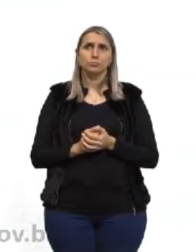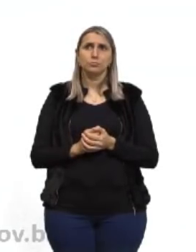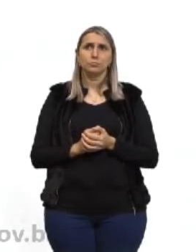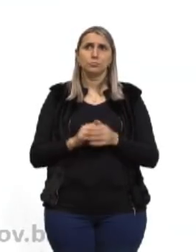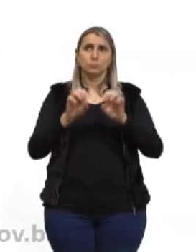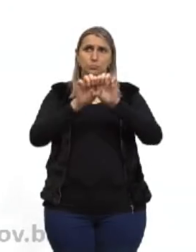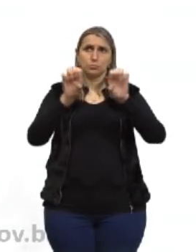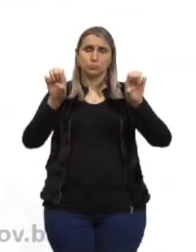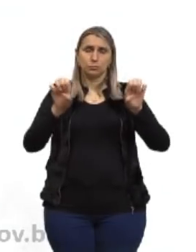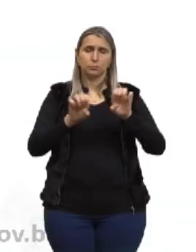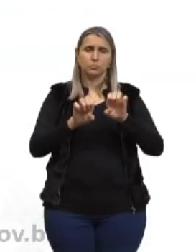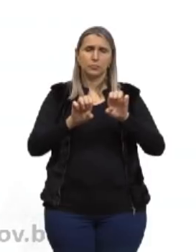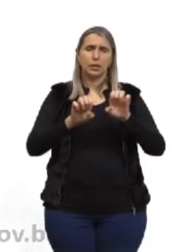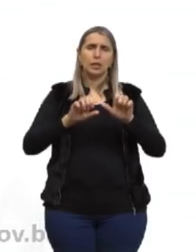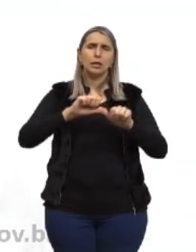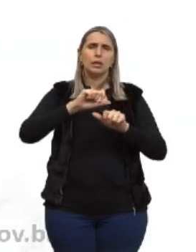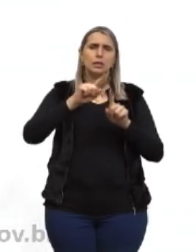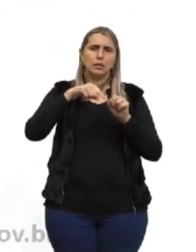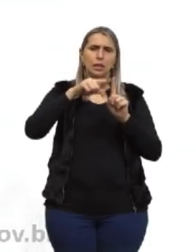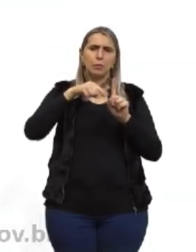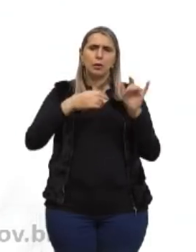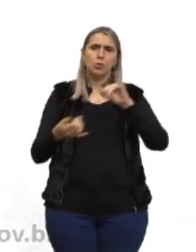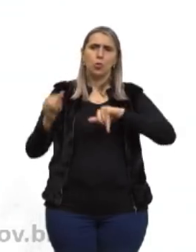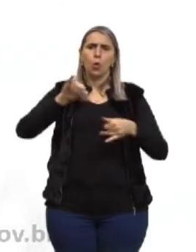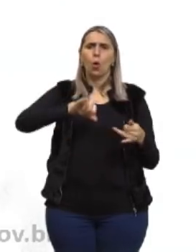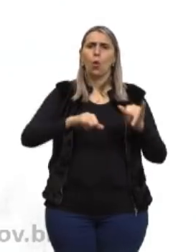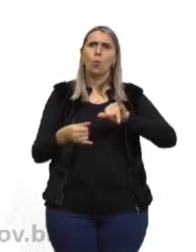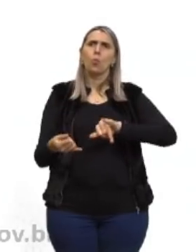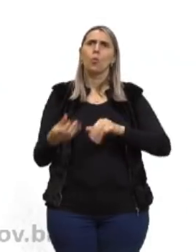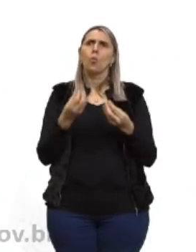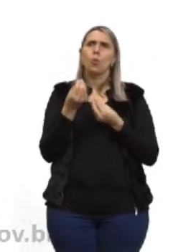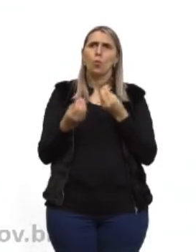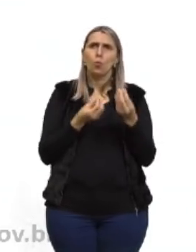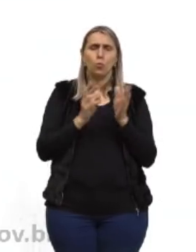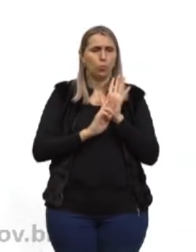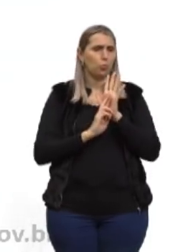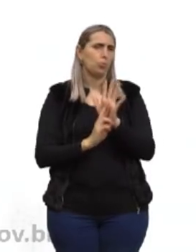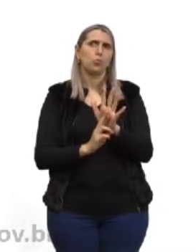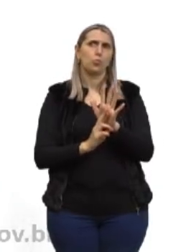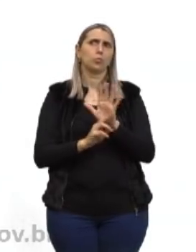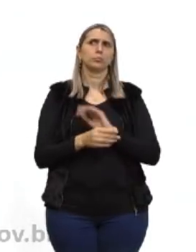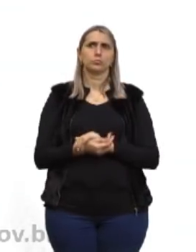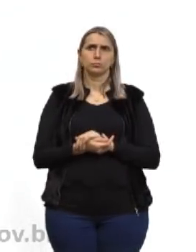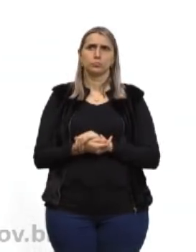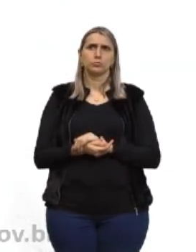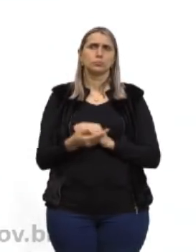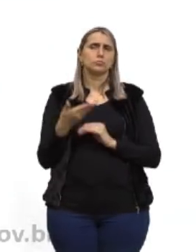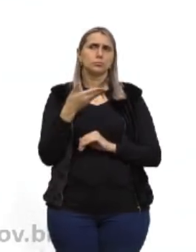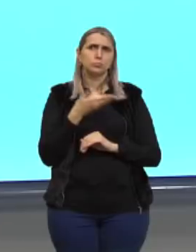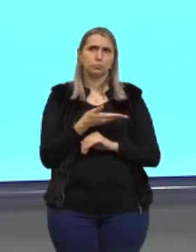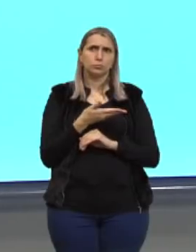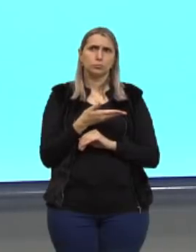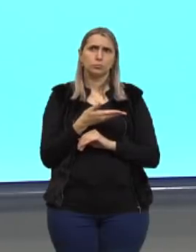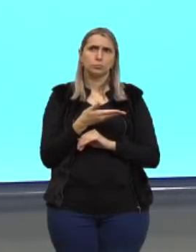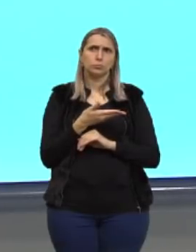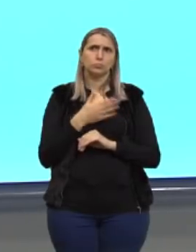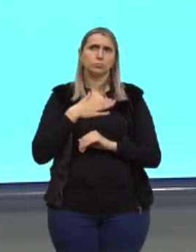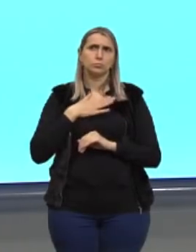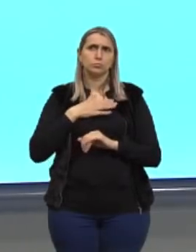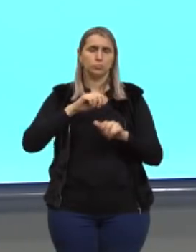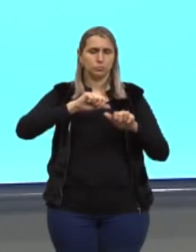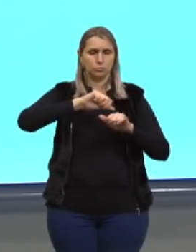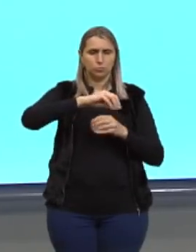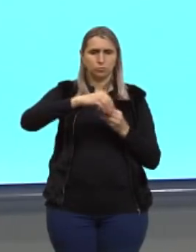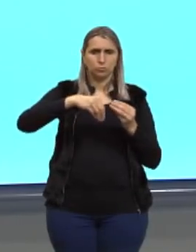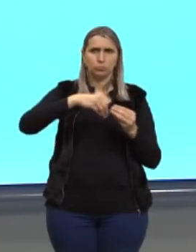equação termoquímica como é que eu vou representar uma equação então ela vai estar aqui os meus